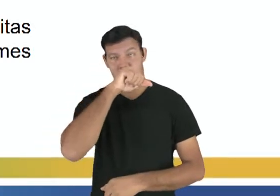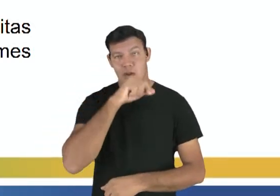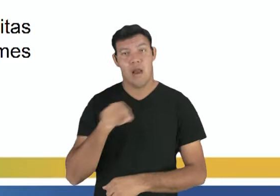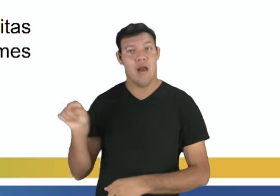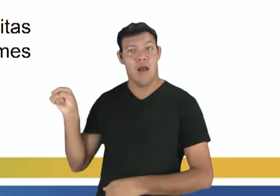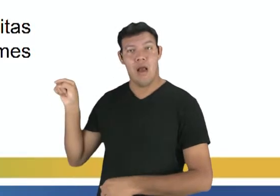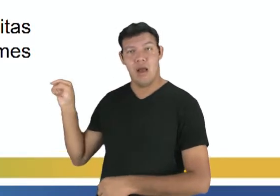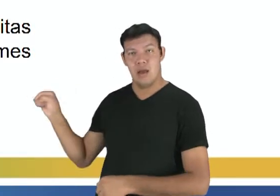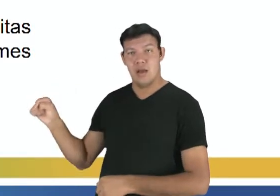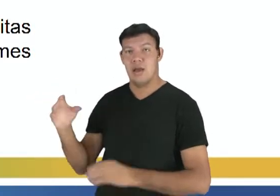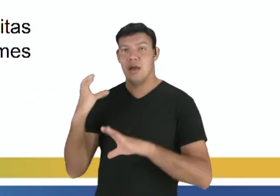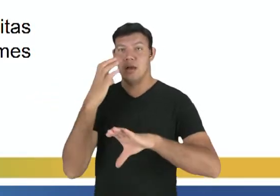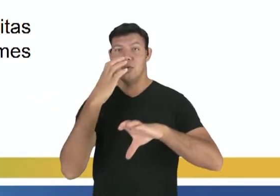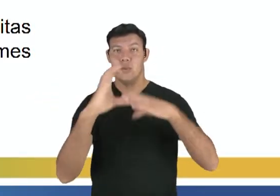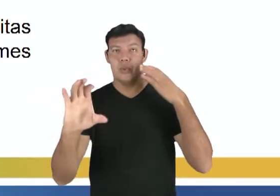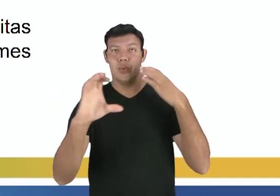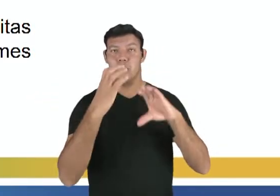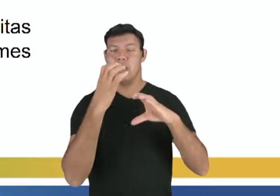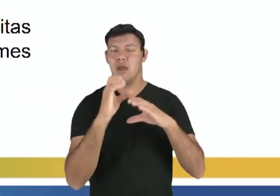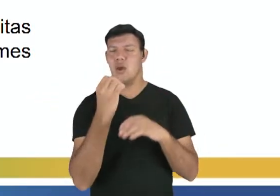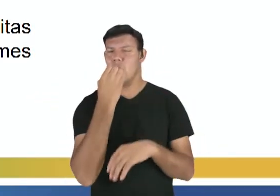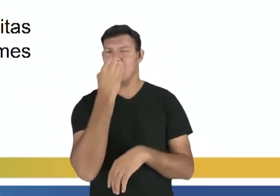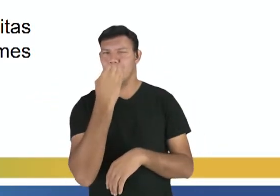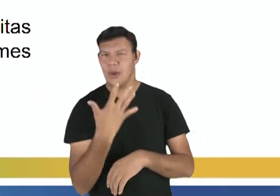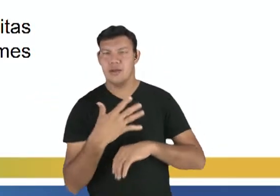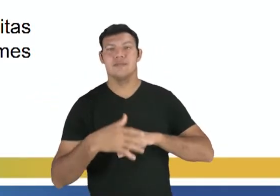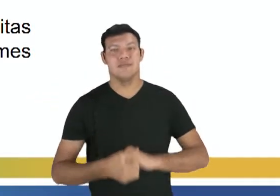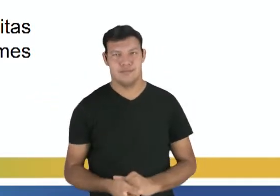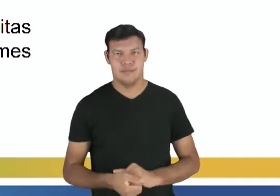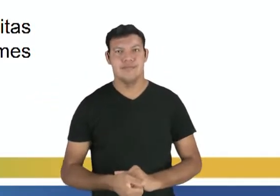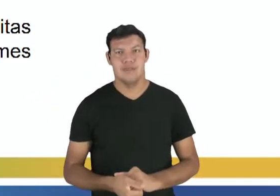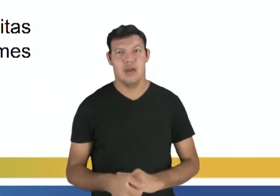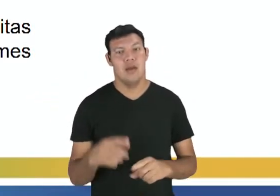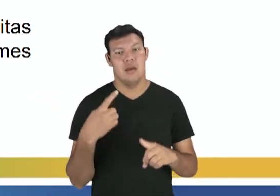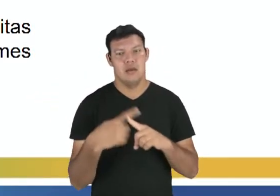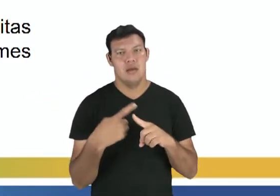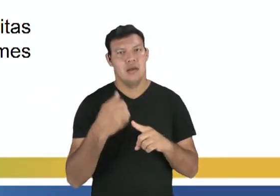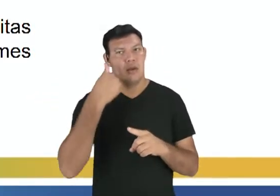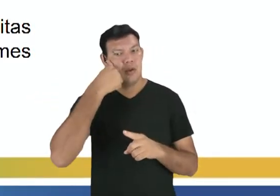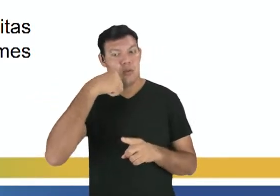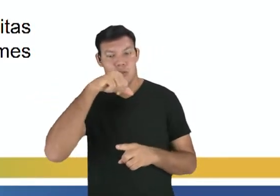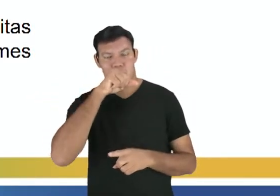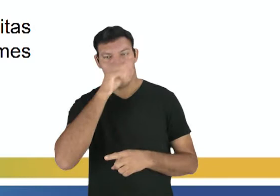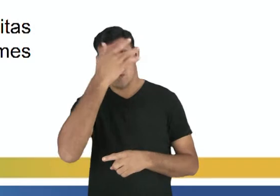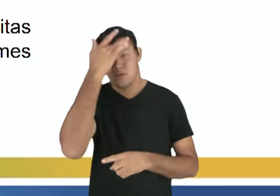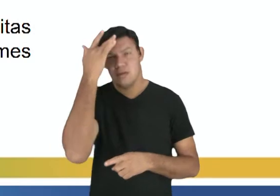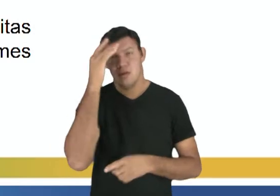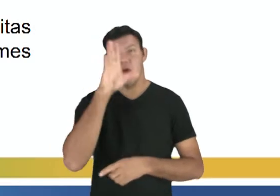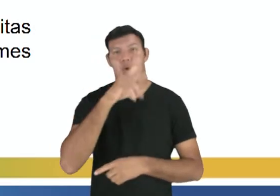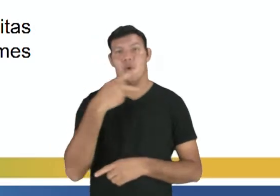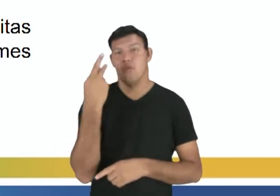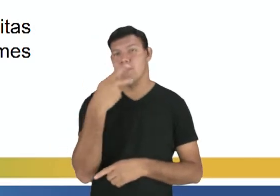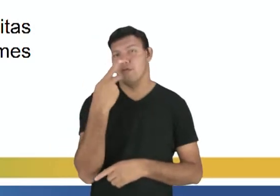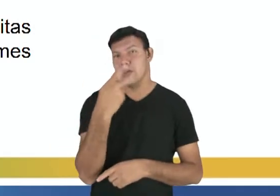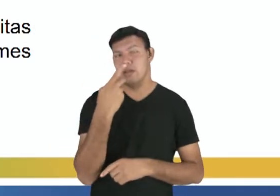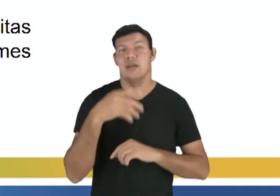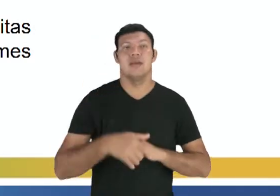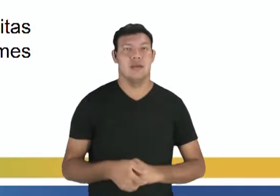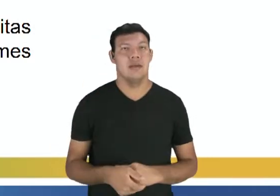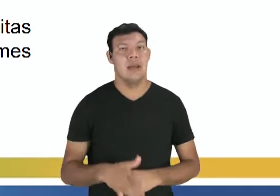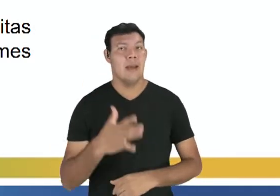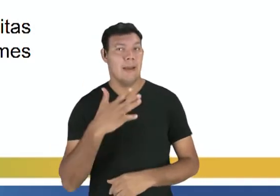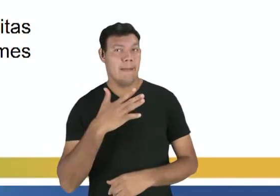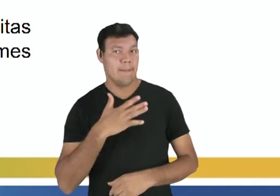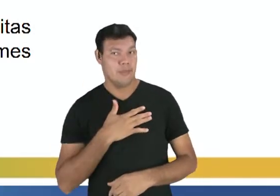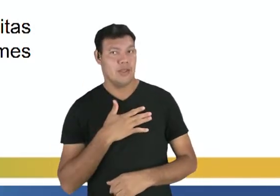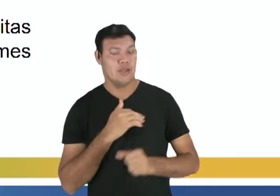pronome possessivo, porque indica posse, é a mãe do enunciador. E a palavra minha está acompanhando